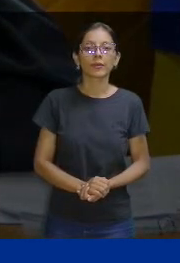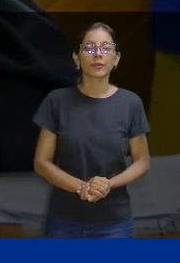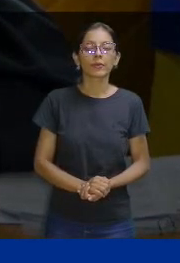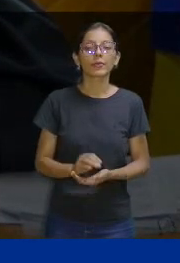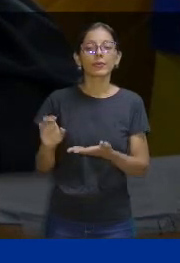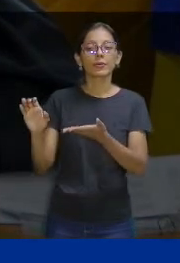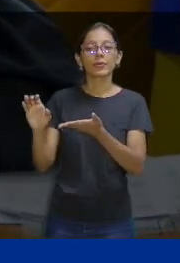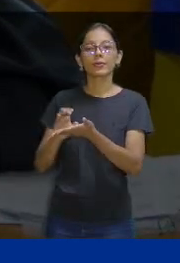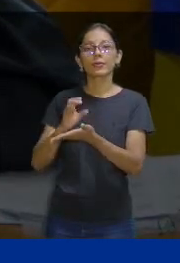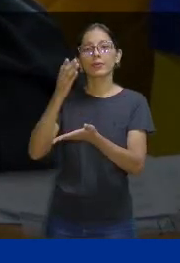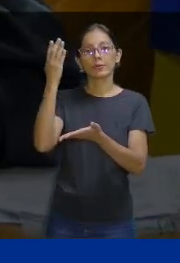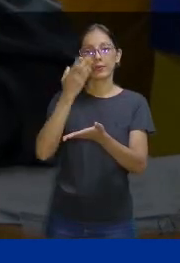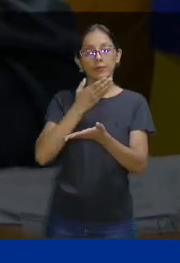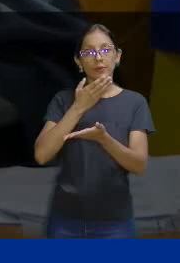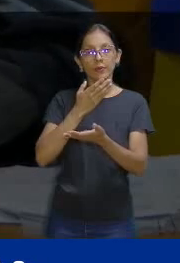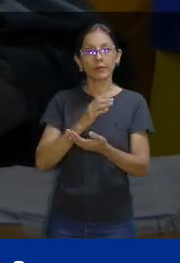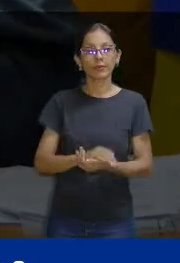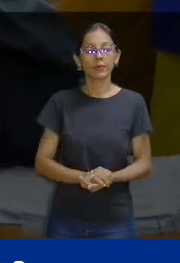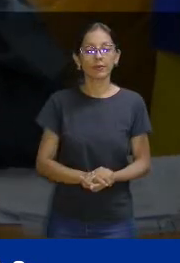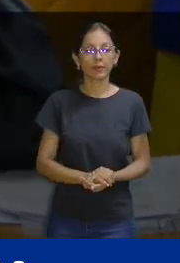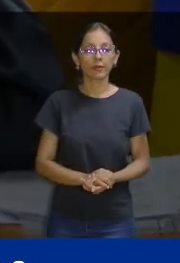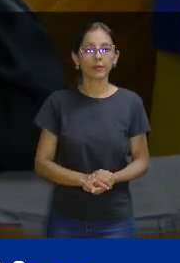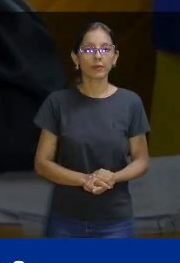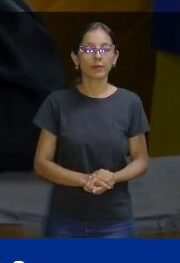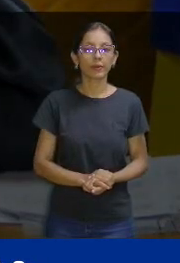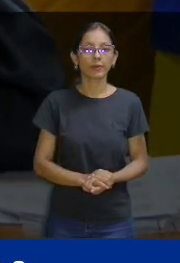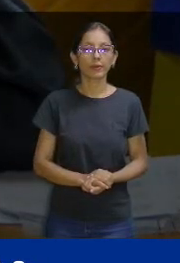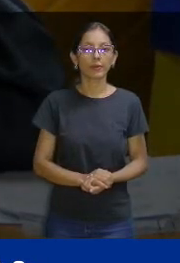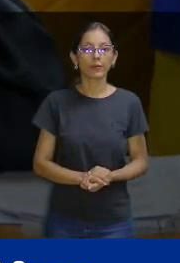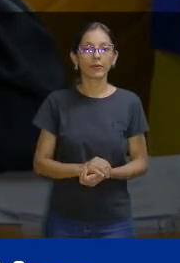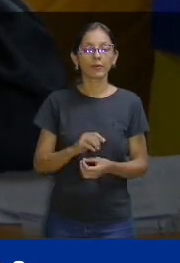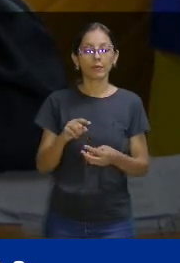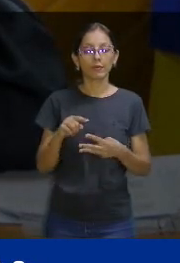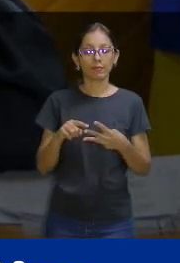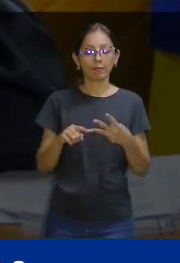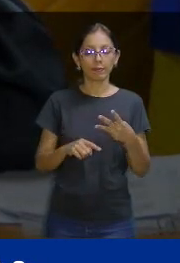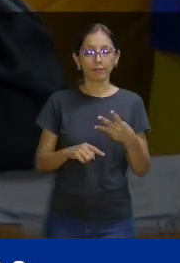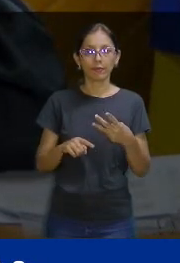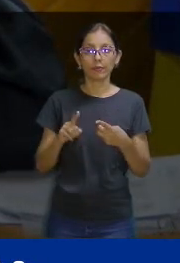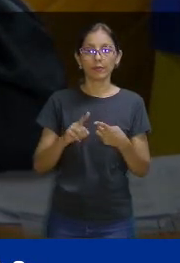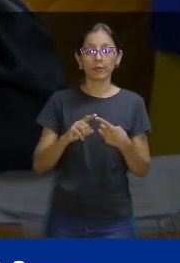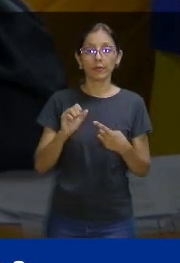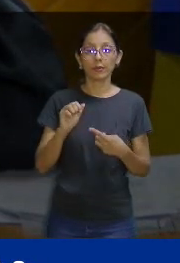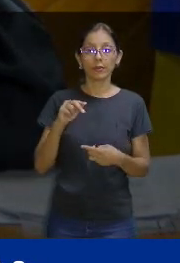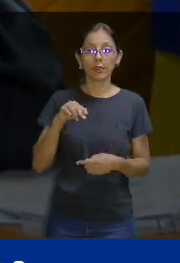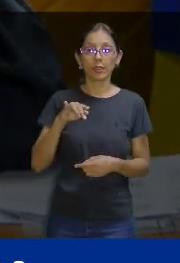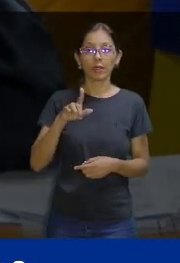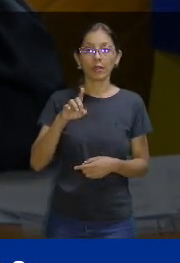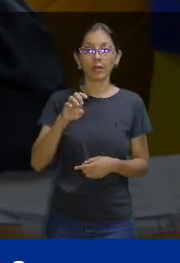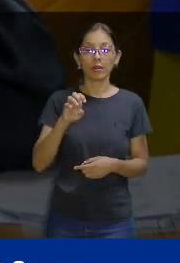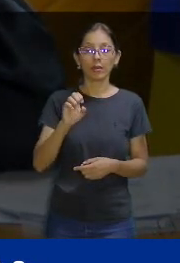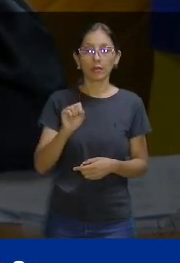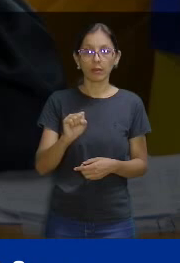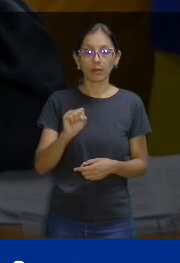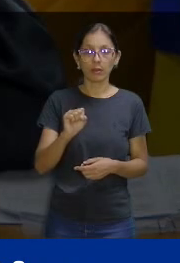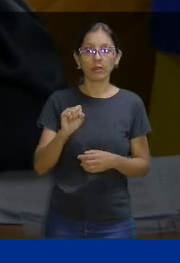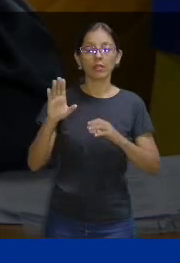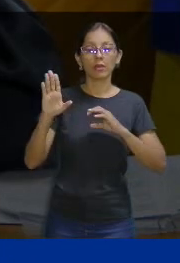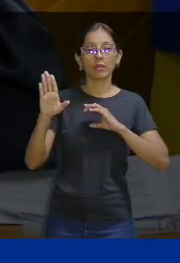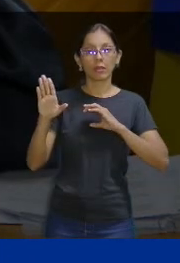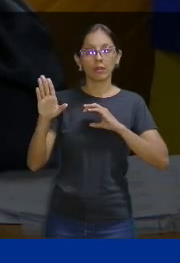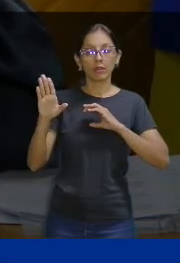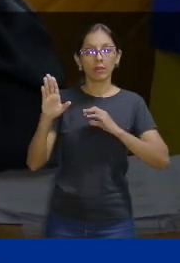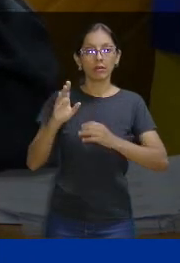de contas final de campanha de Aquiles Eduardo Pontes Campos, candidato ao